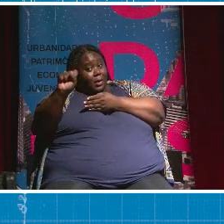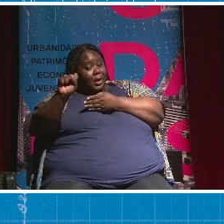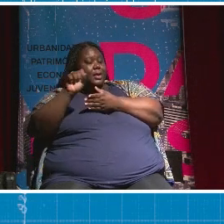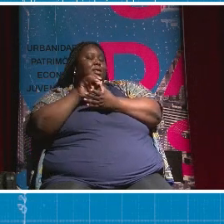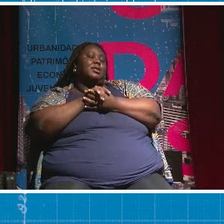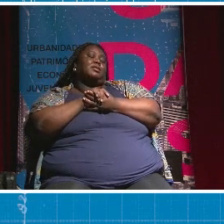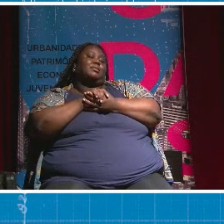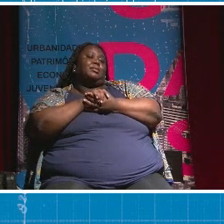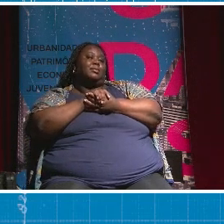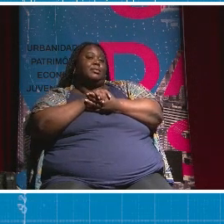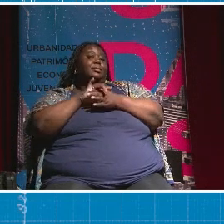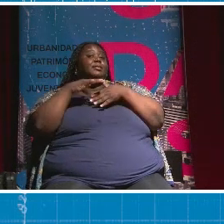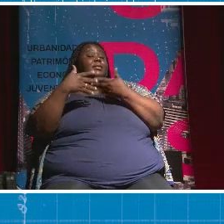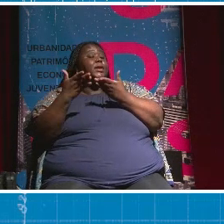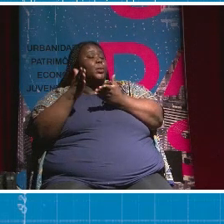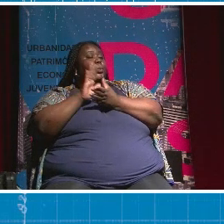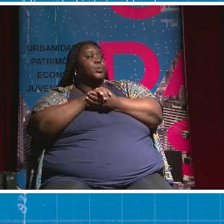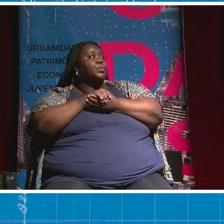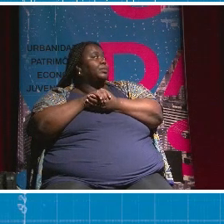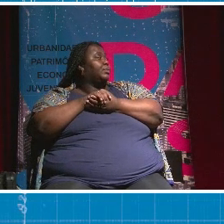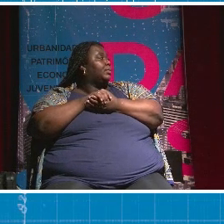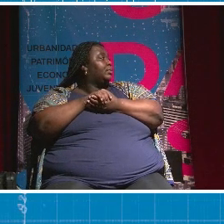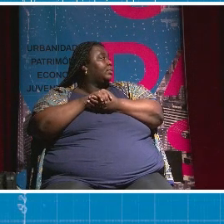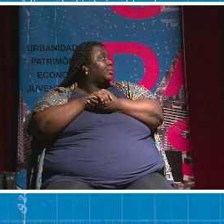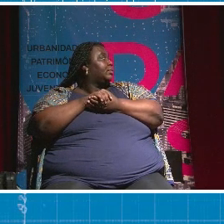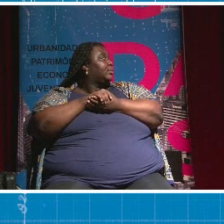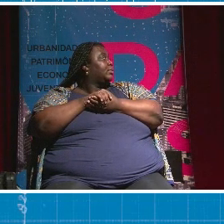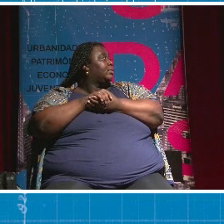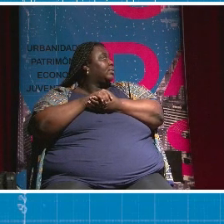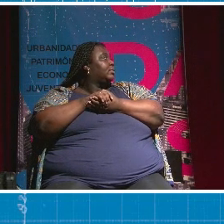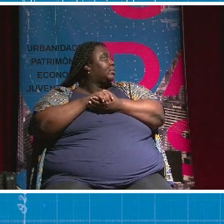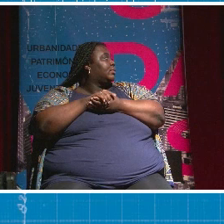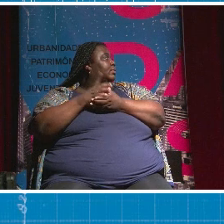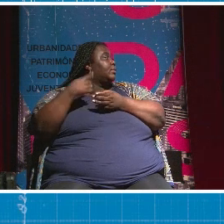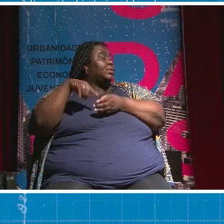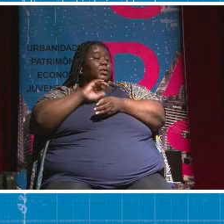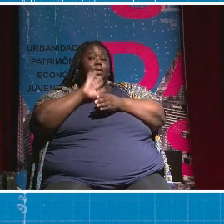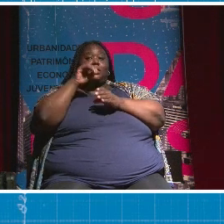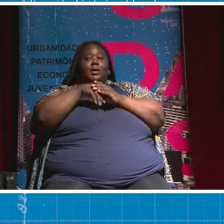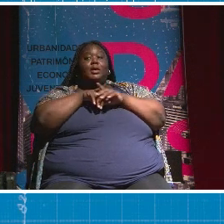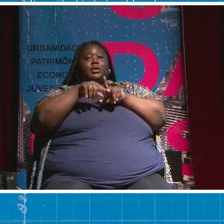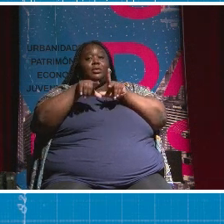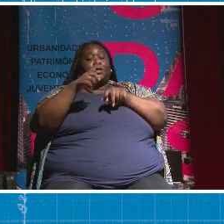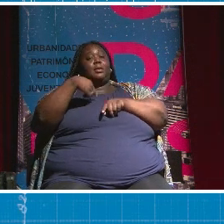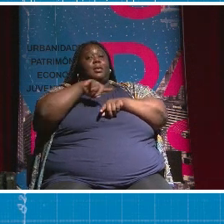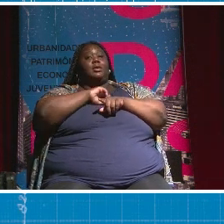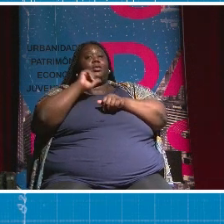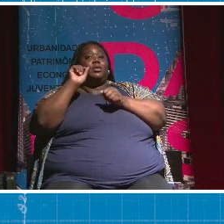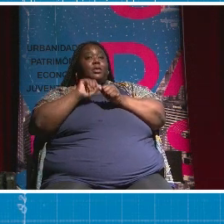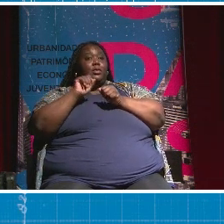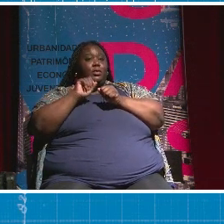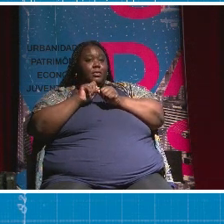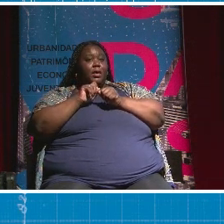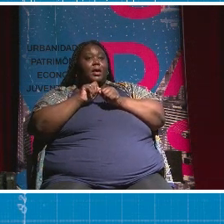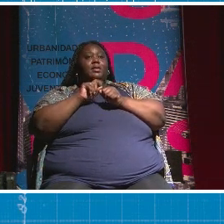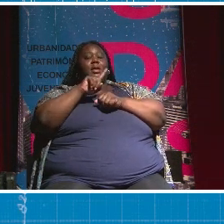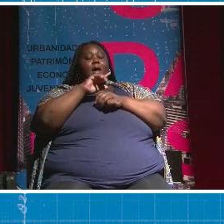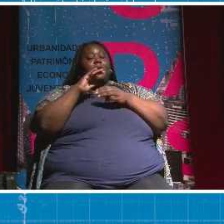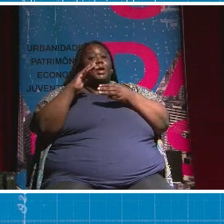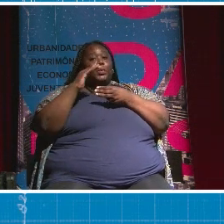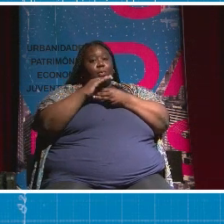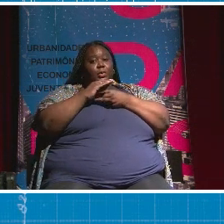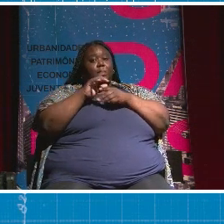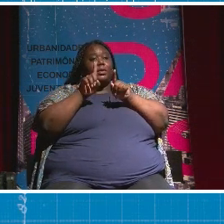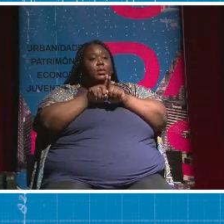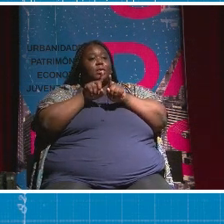ODS. Então, nós, dentro do trabalho que nós procuramos realizar com a Cátedra da Unesco, e o